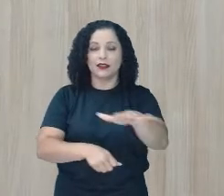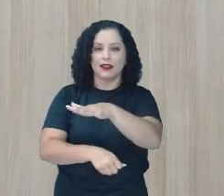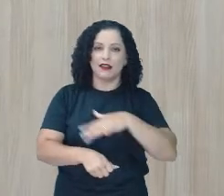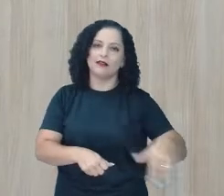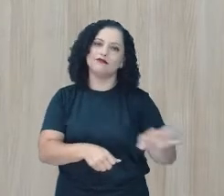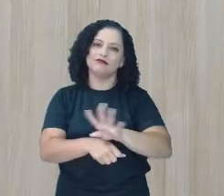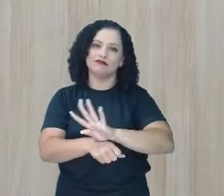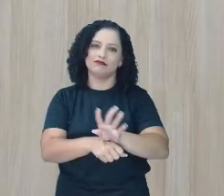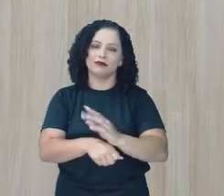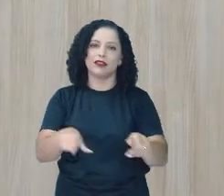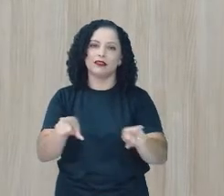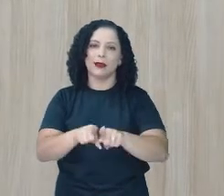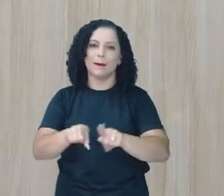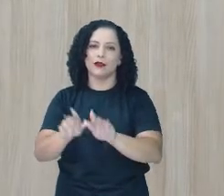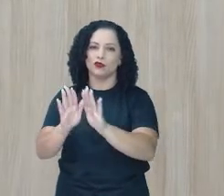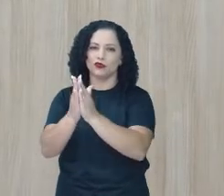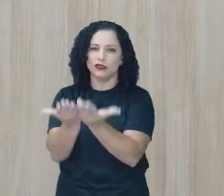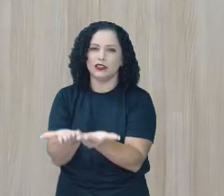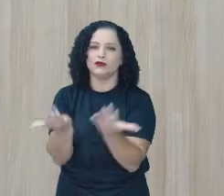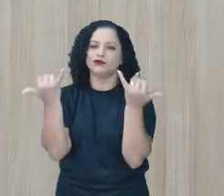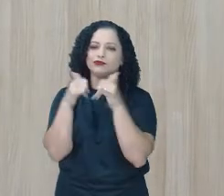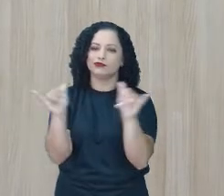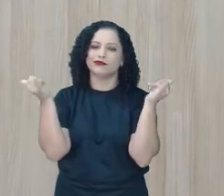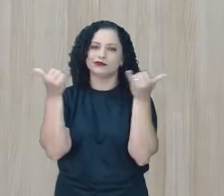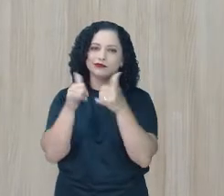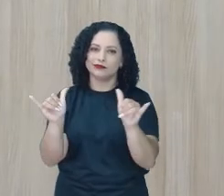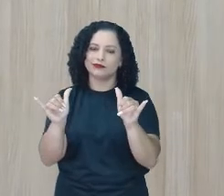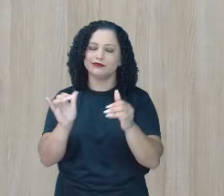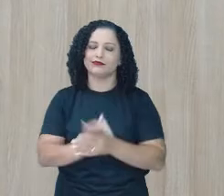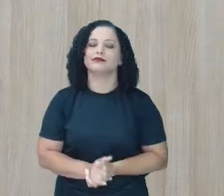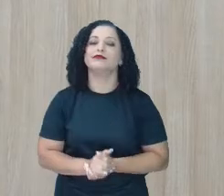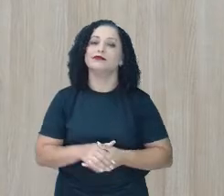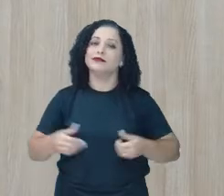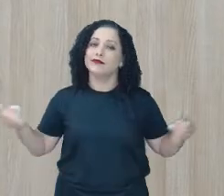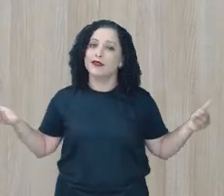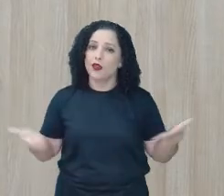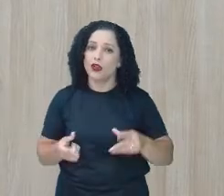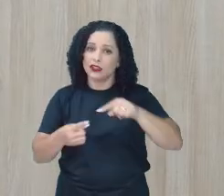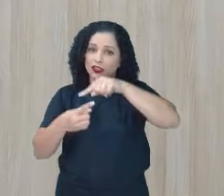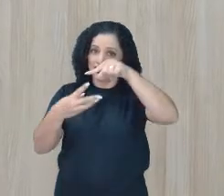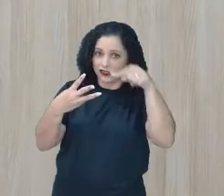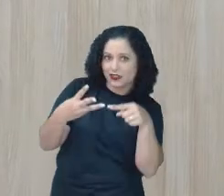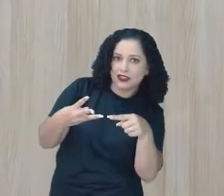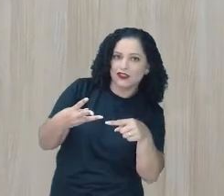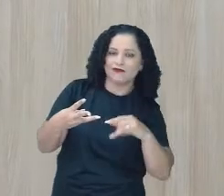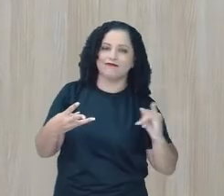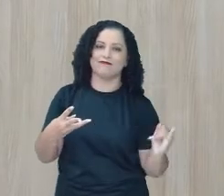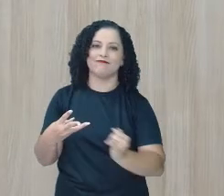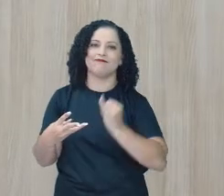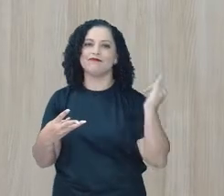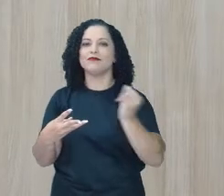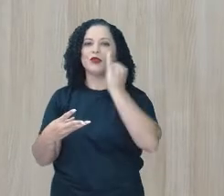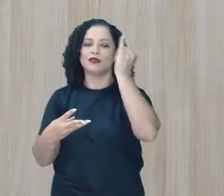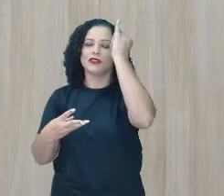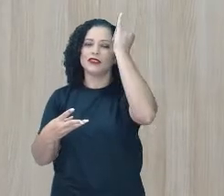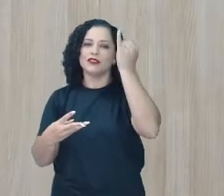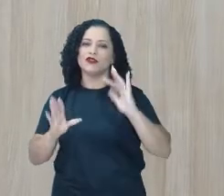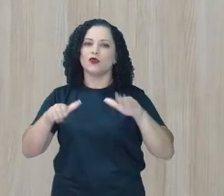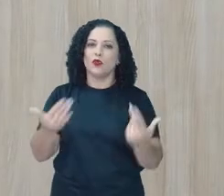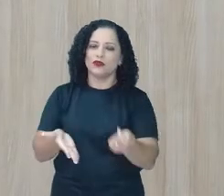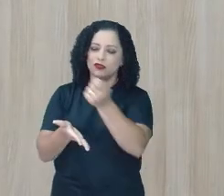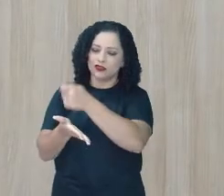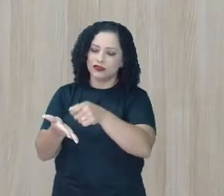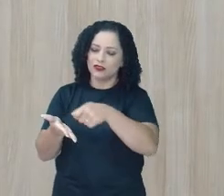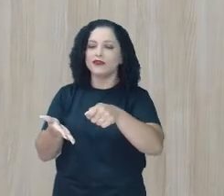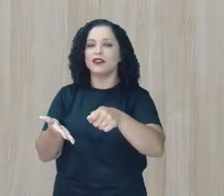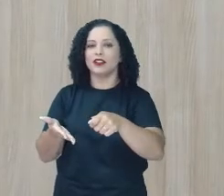na literatura. Depois de Asimov, todo mundo considera essas 3 leis como fundamental na hora de escrever uma